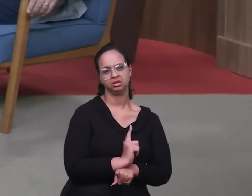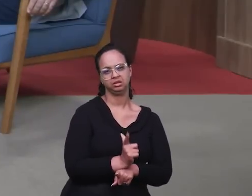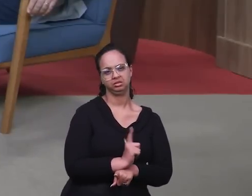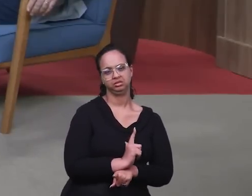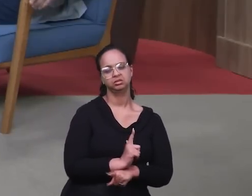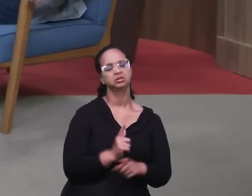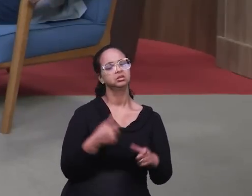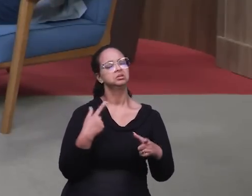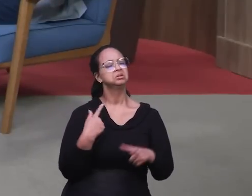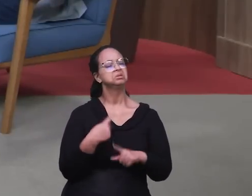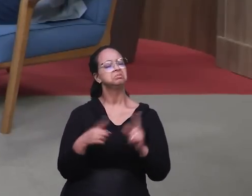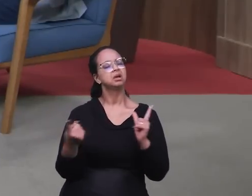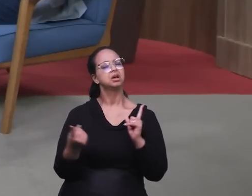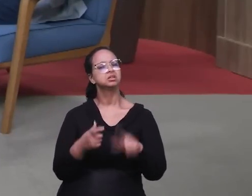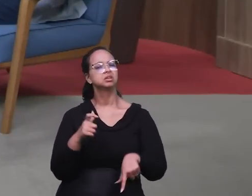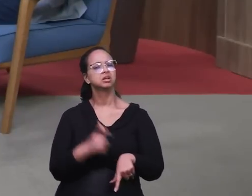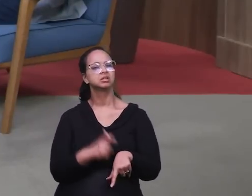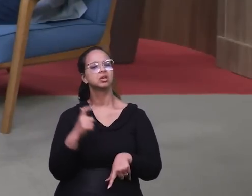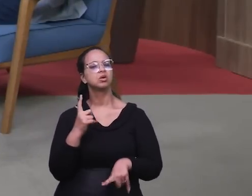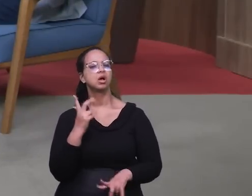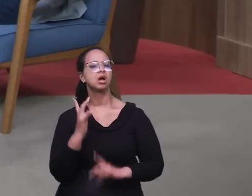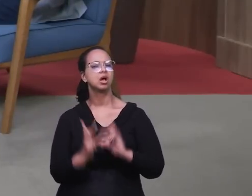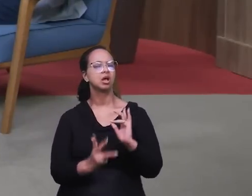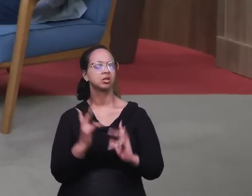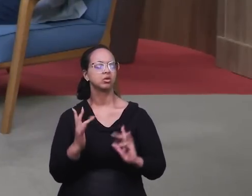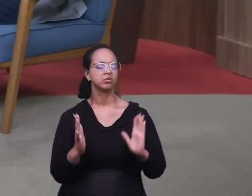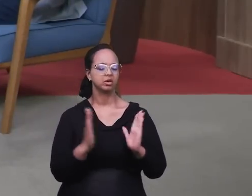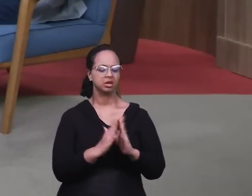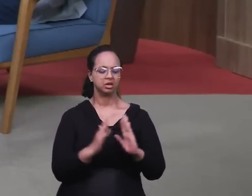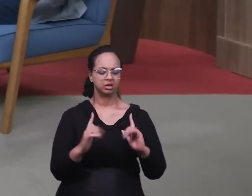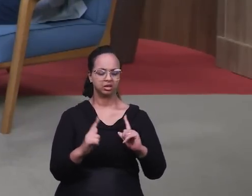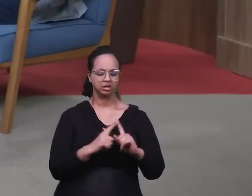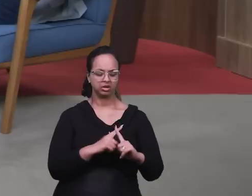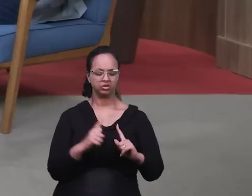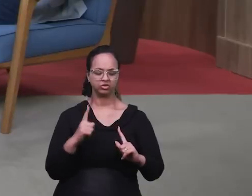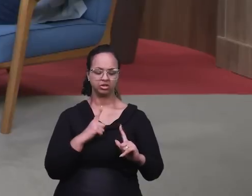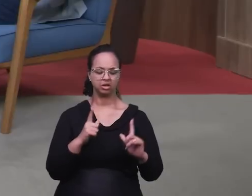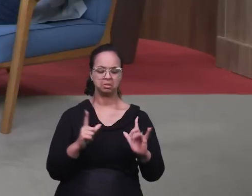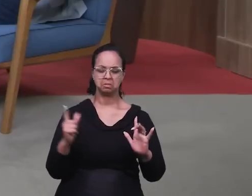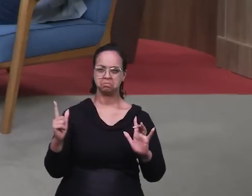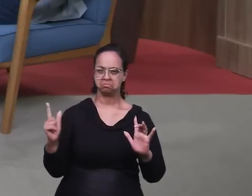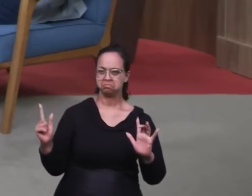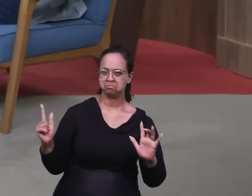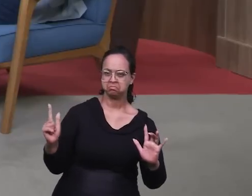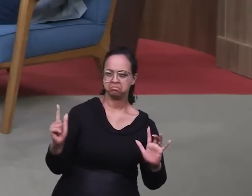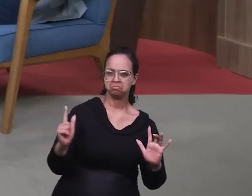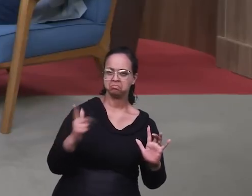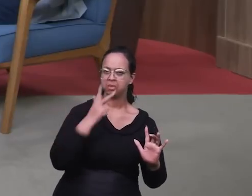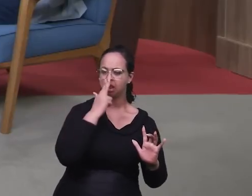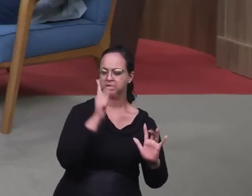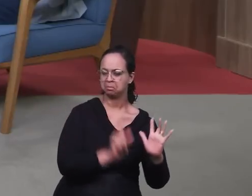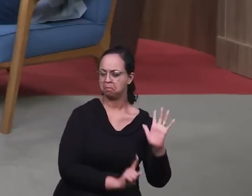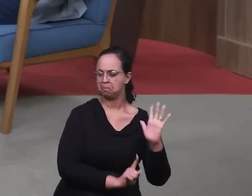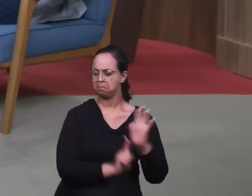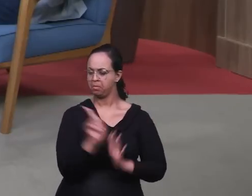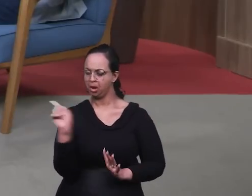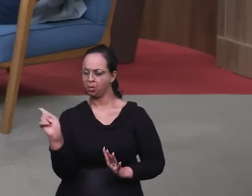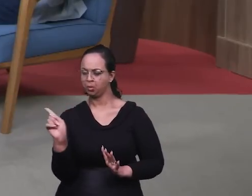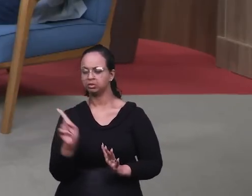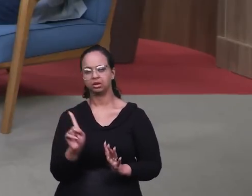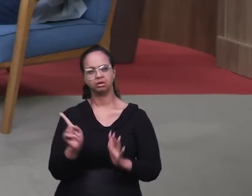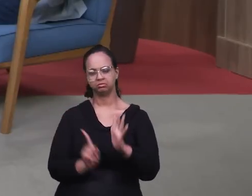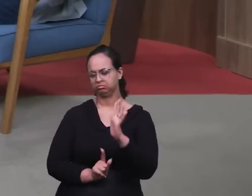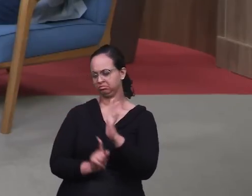quando a noiva, né, que é tipo da igreja, ela faz essa pergunta ao noivo,